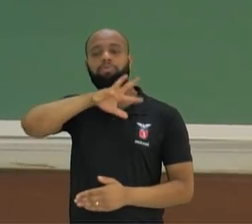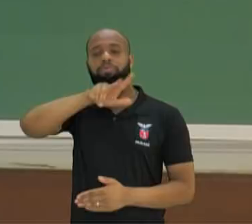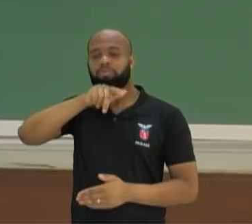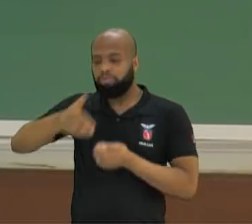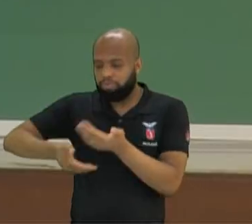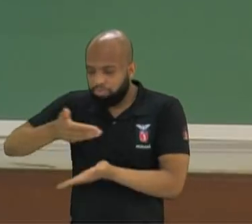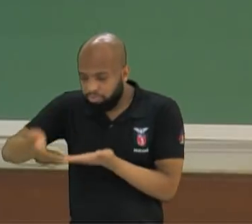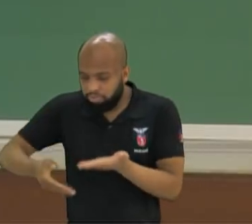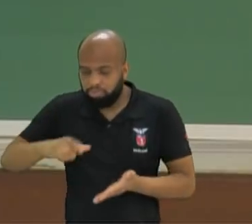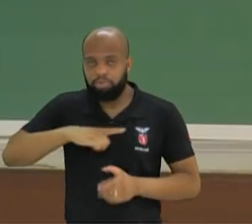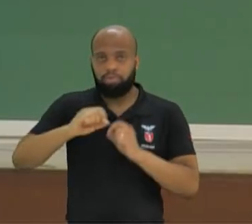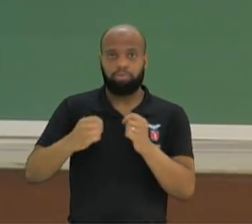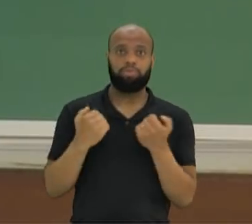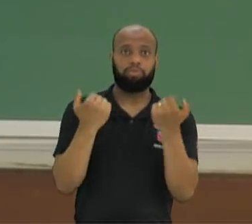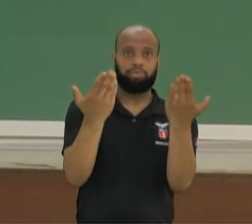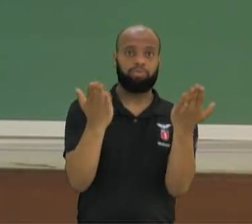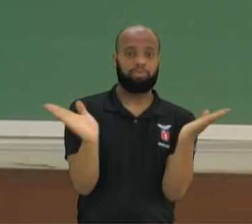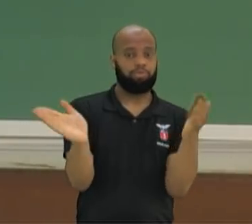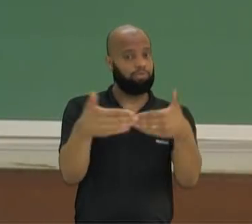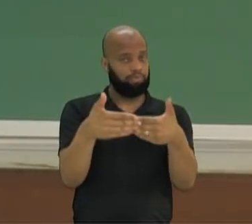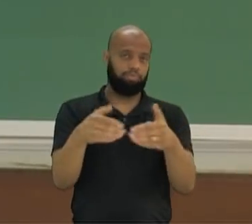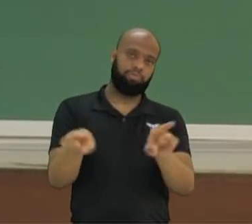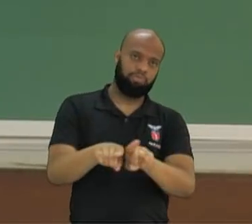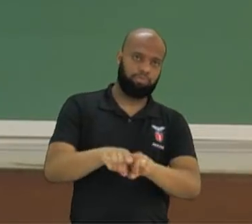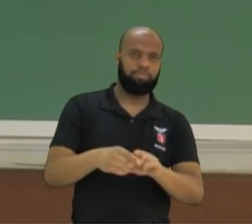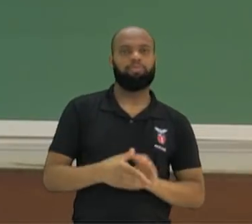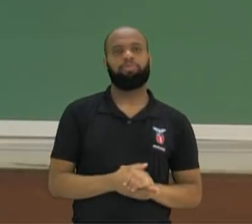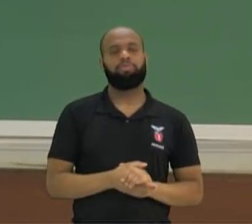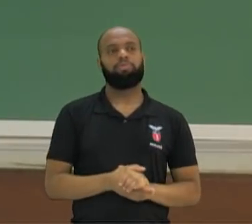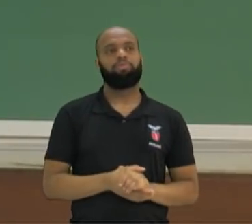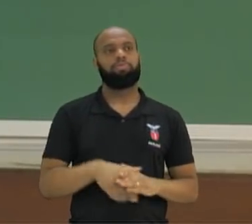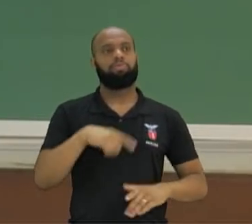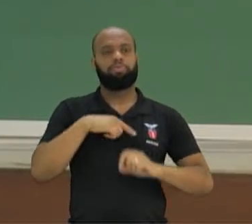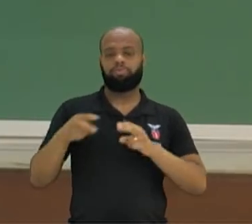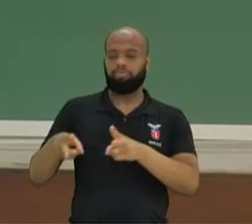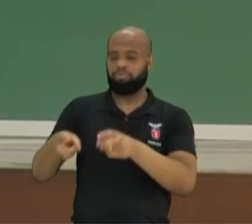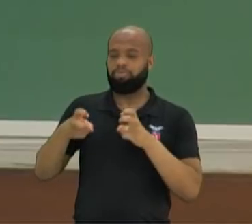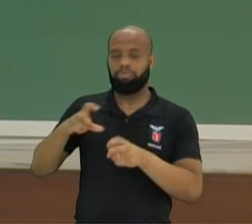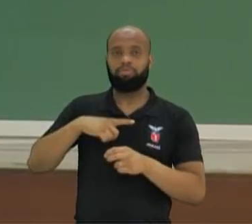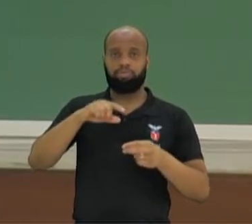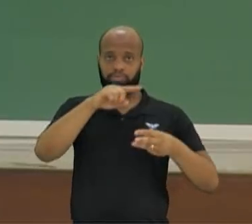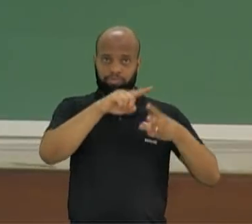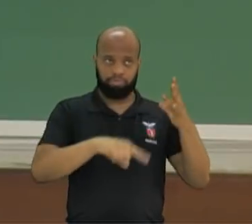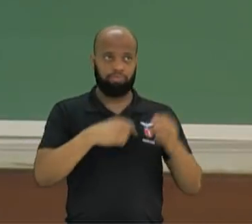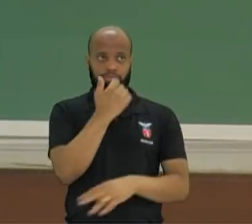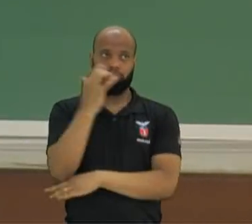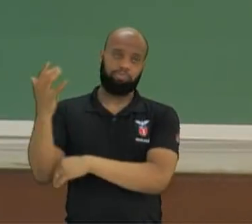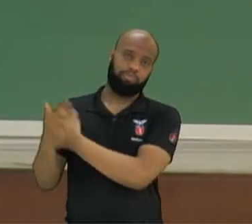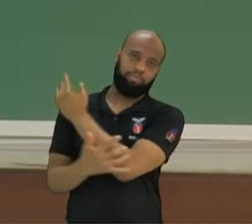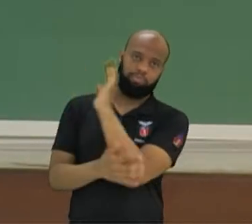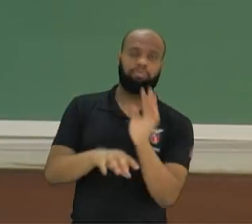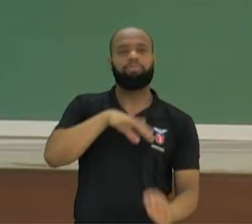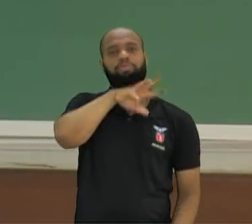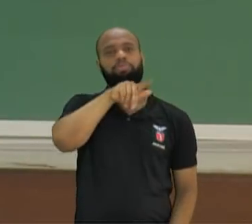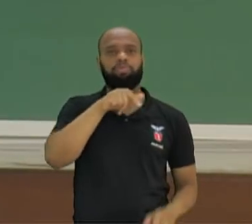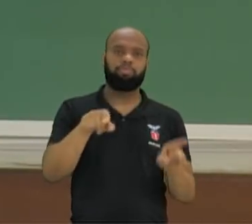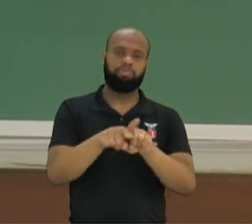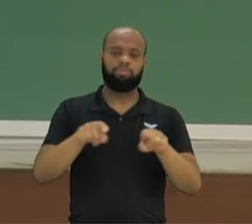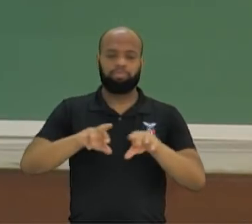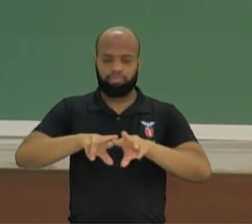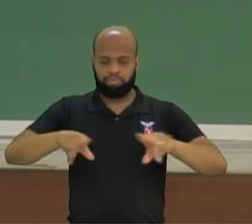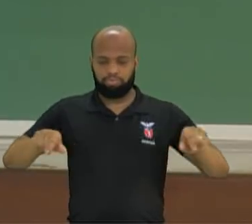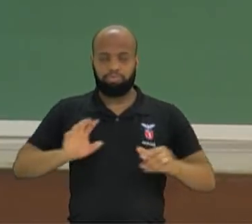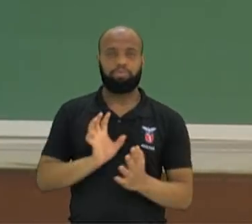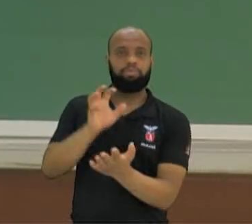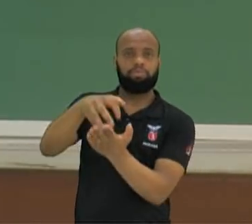ou extensiva e o extrativismo nessas três categorias, extrativismo vegetal, animal e mineral. Esse